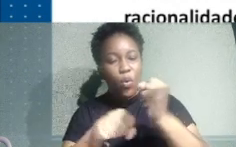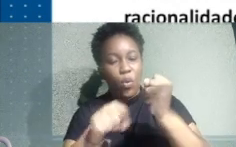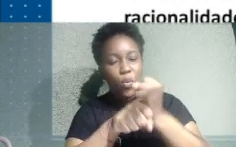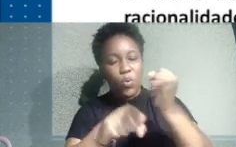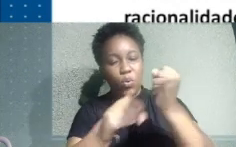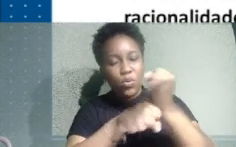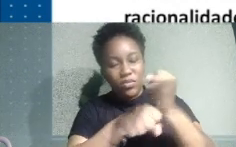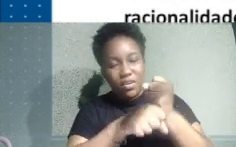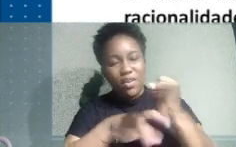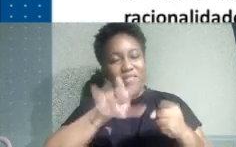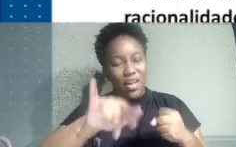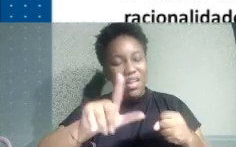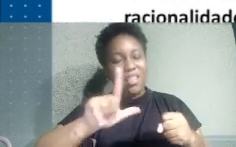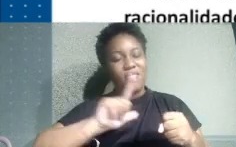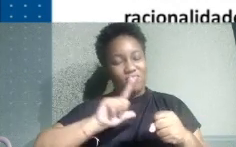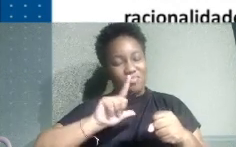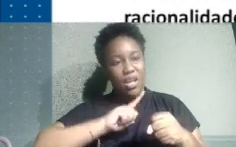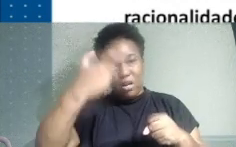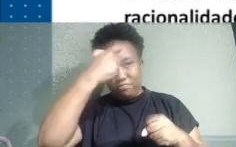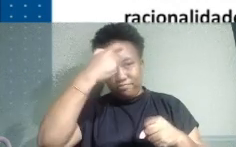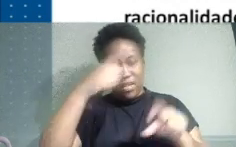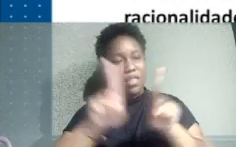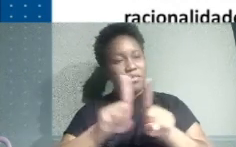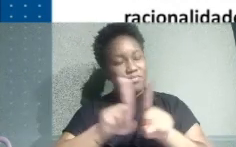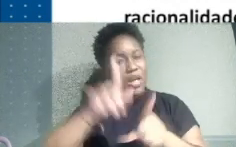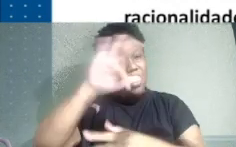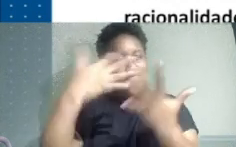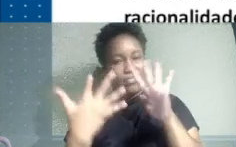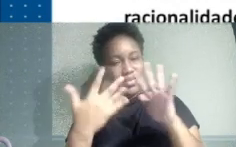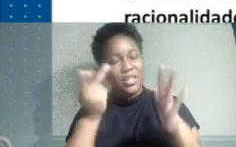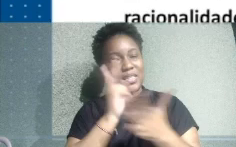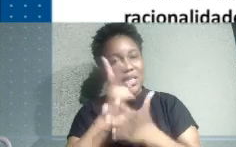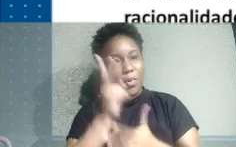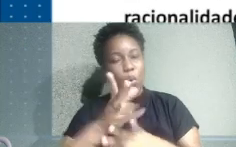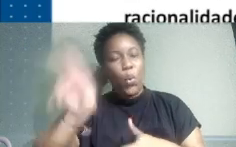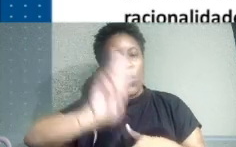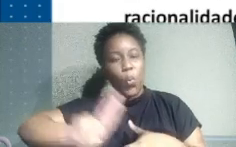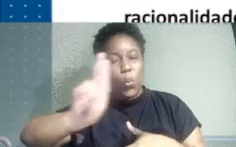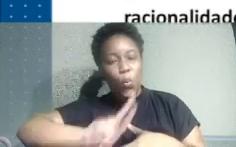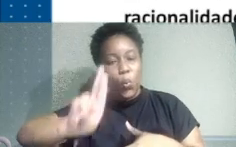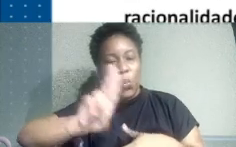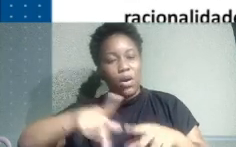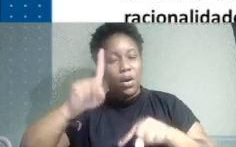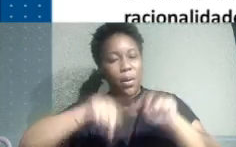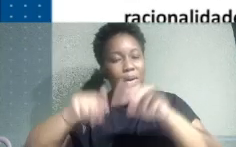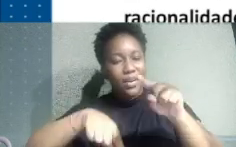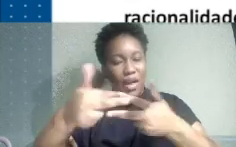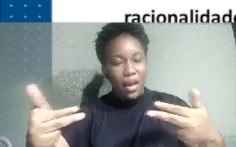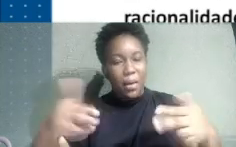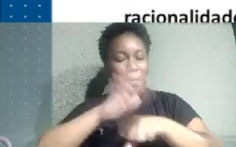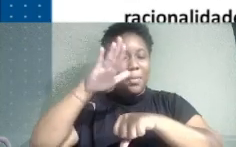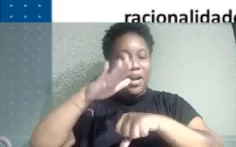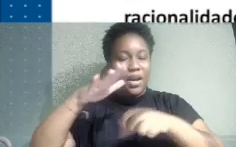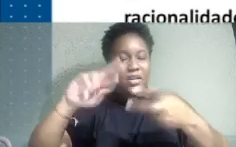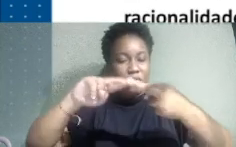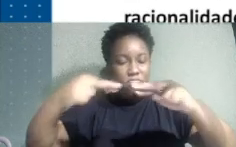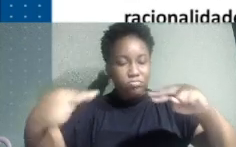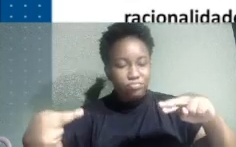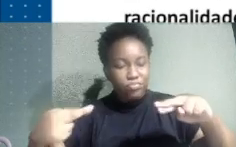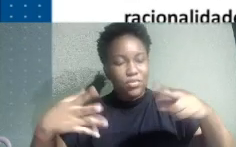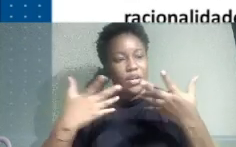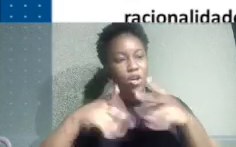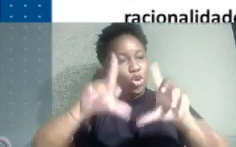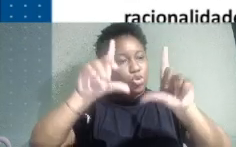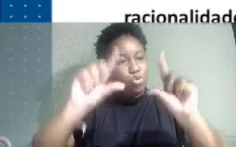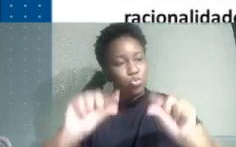principalmente sustentabilidade, sempre buscando utilizar materiais mais sustentáveis, gerar menos resíduos e buscar